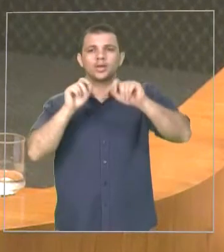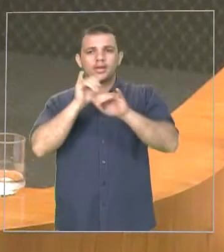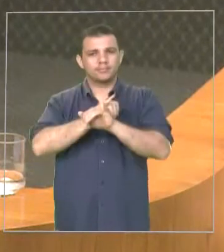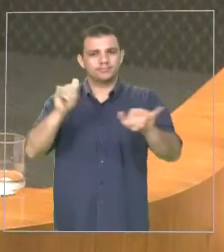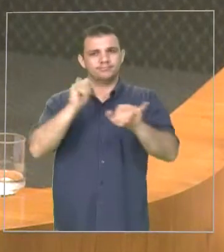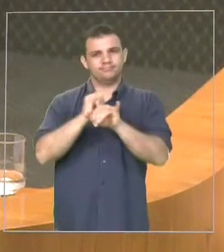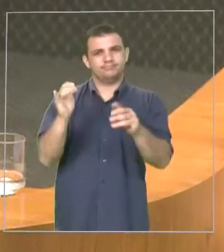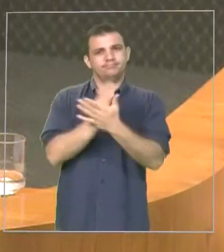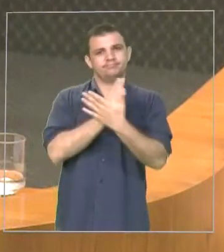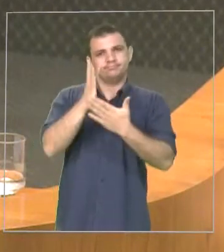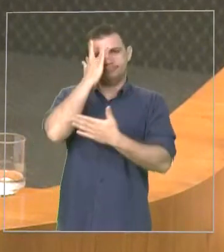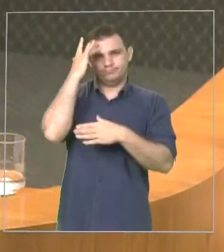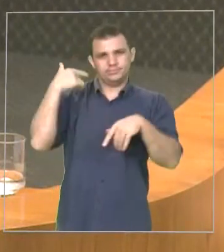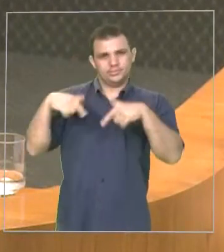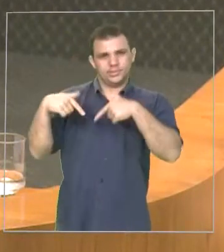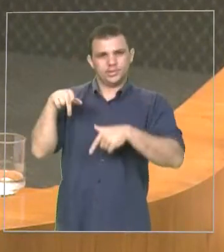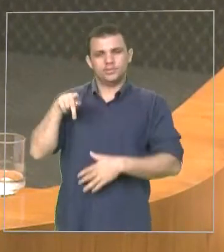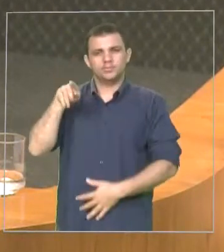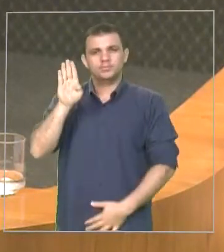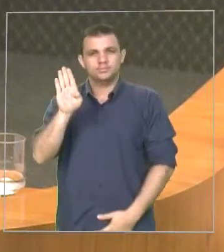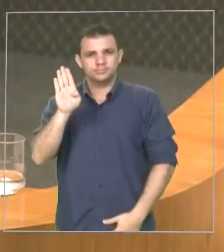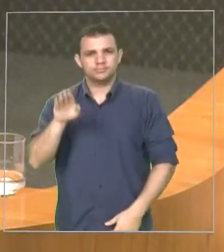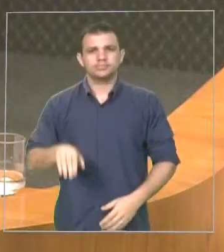algum agente público,